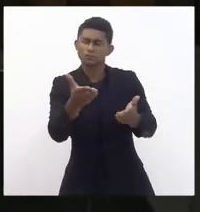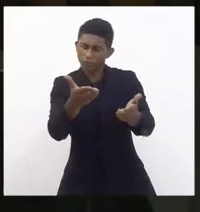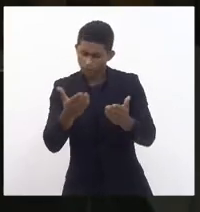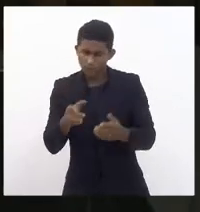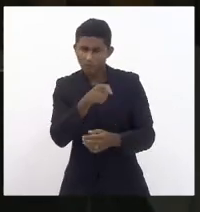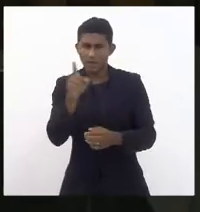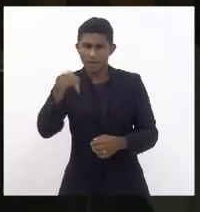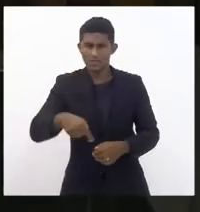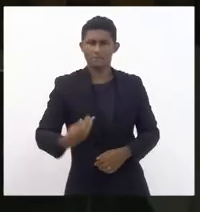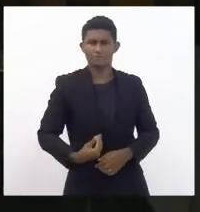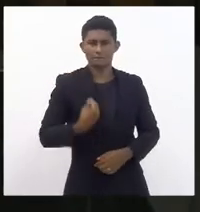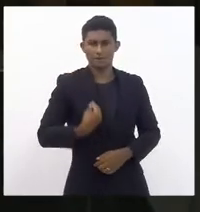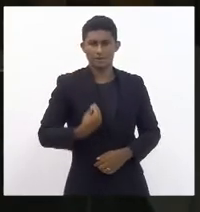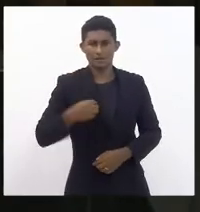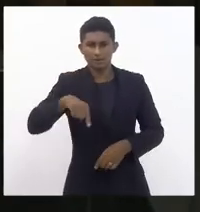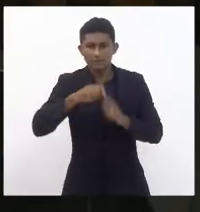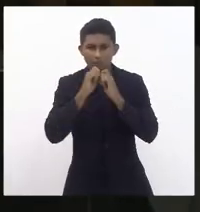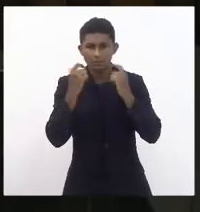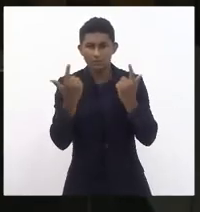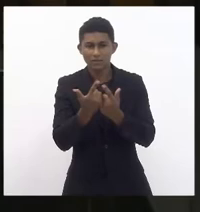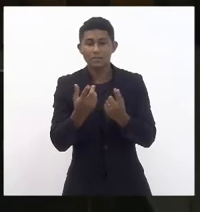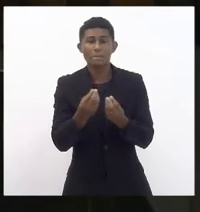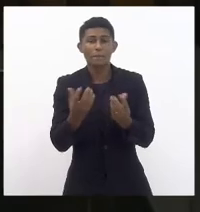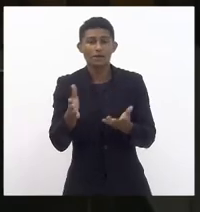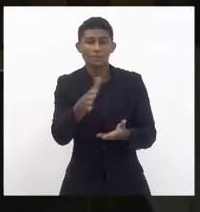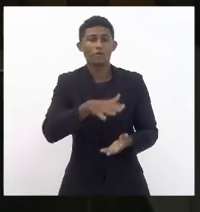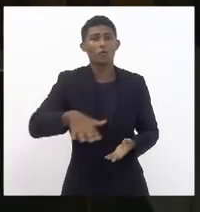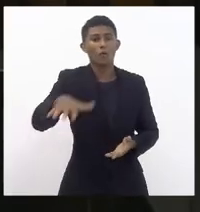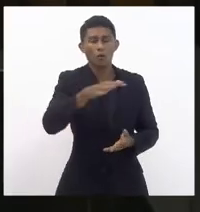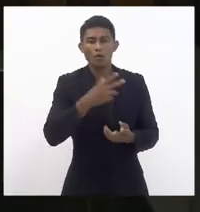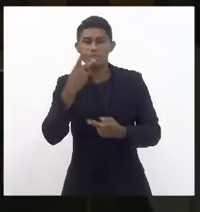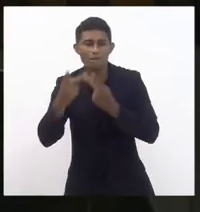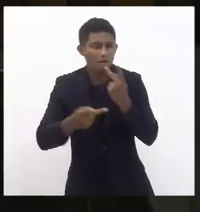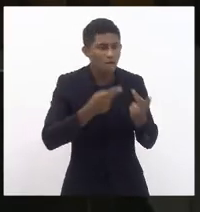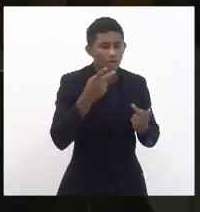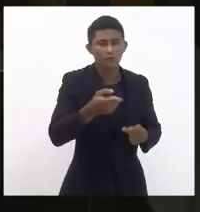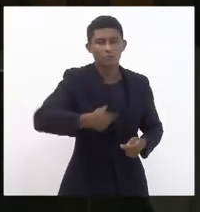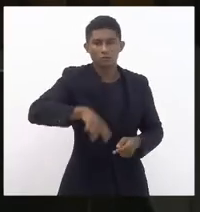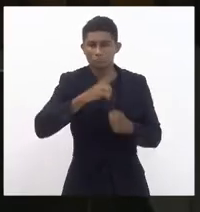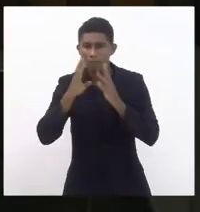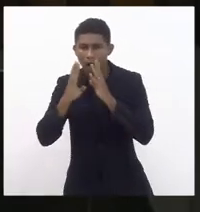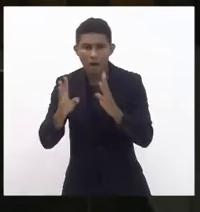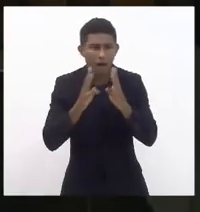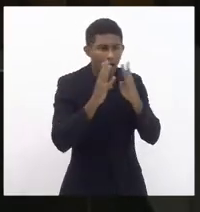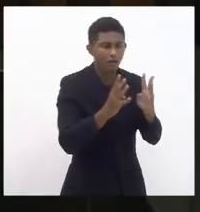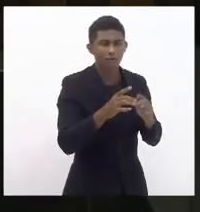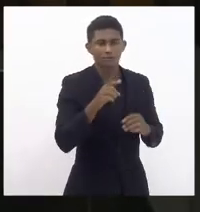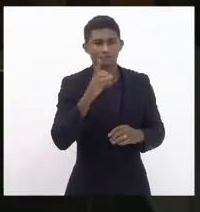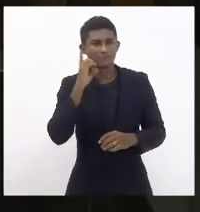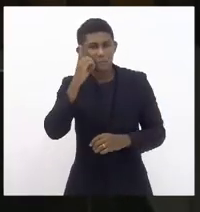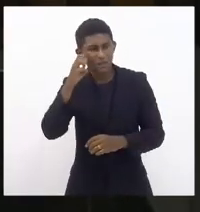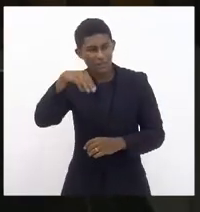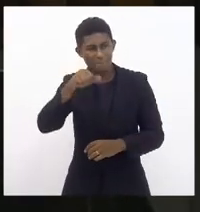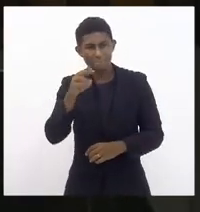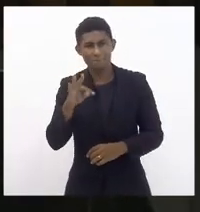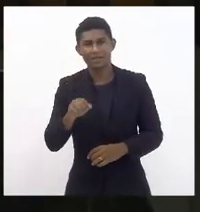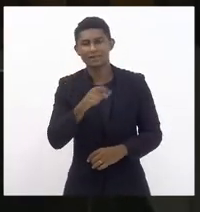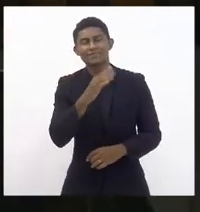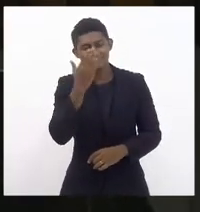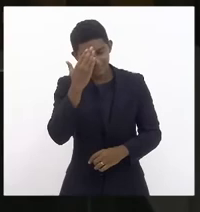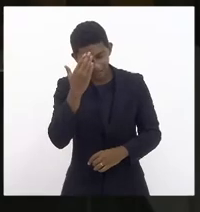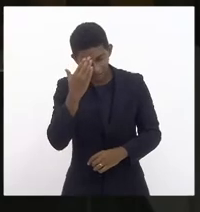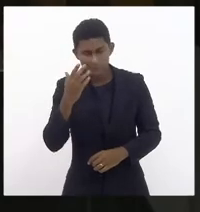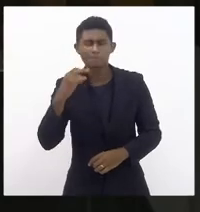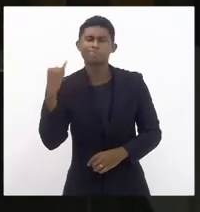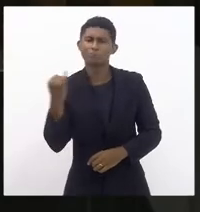para que a gente possa ouvir a voz de todos acho que audiência pública deputada Martha Rocha sabe melhor do que eu é um importante instrumento